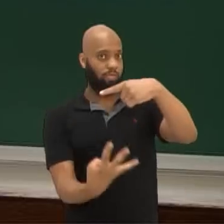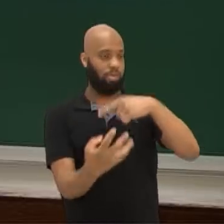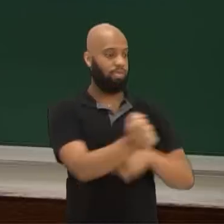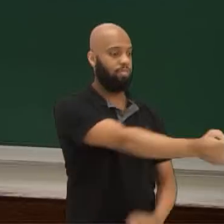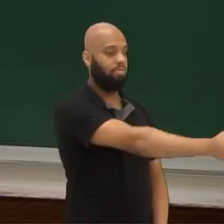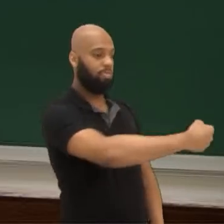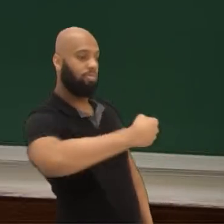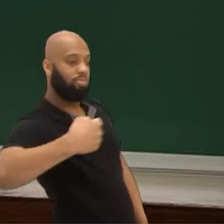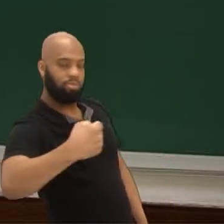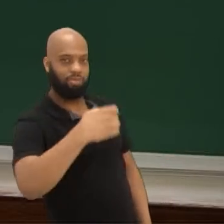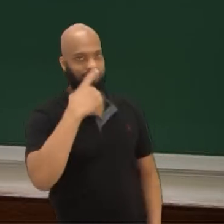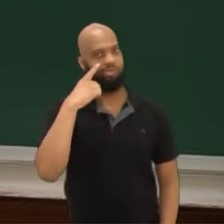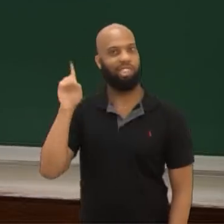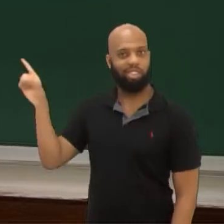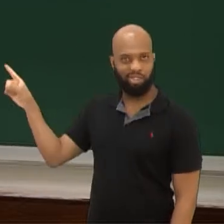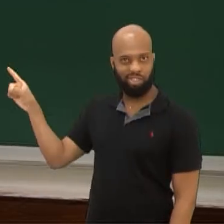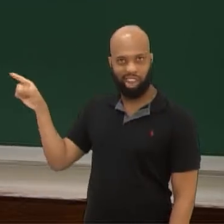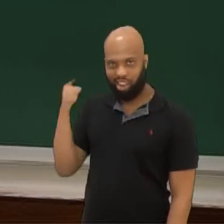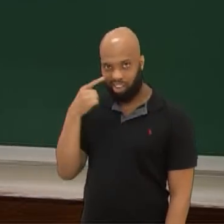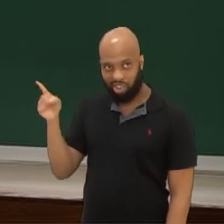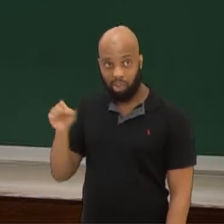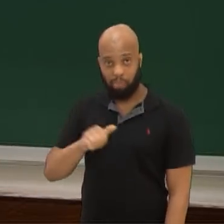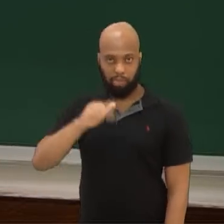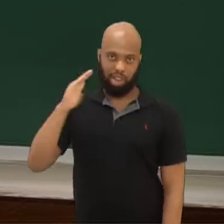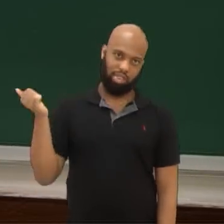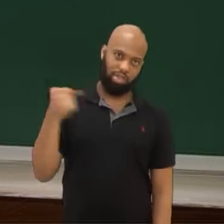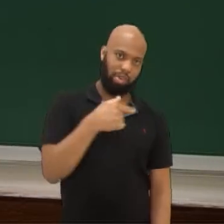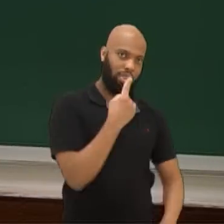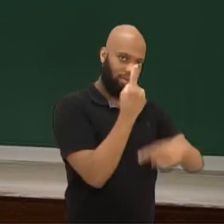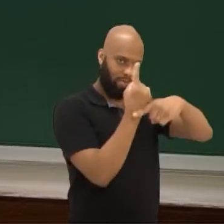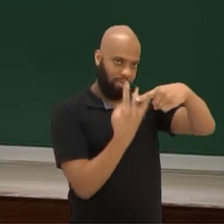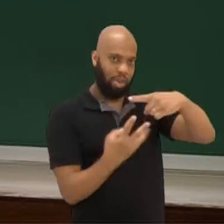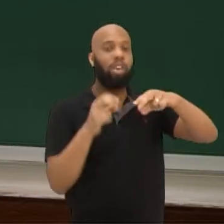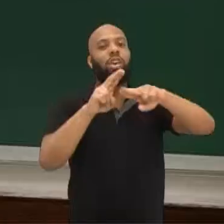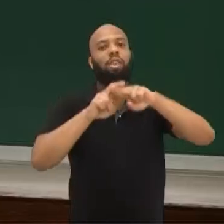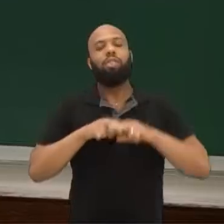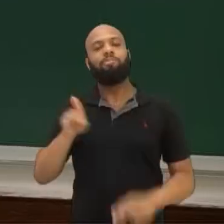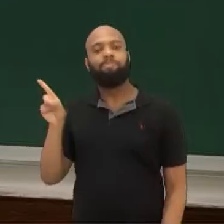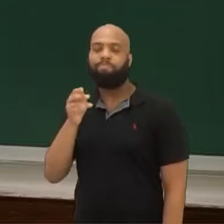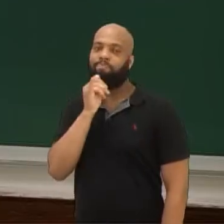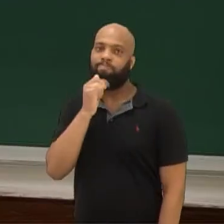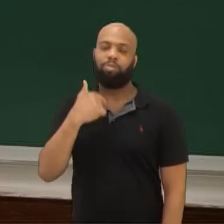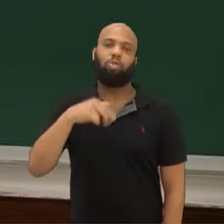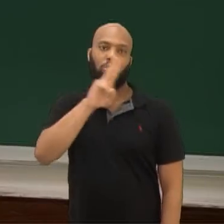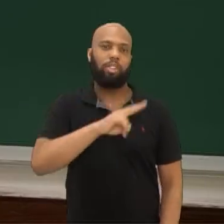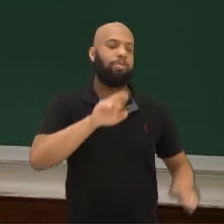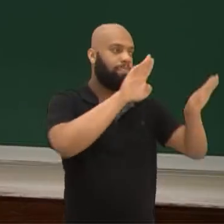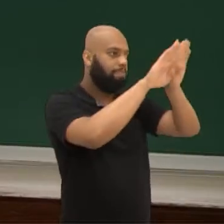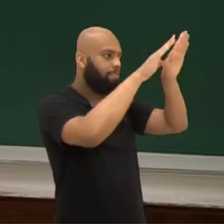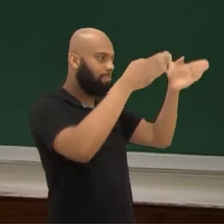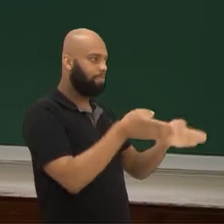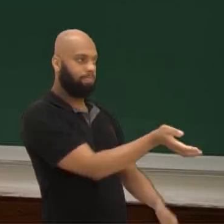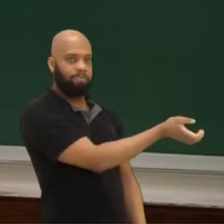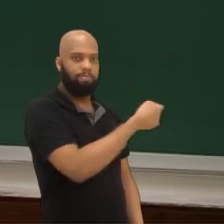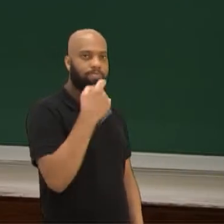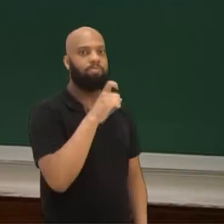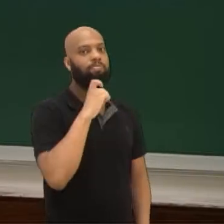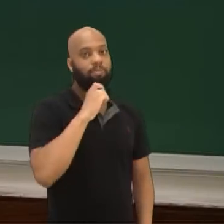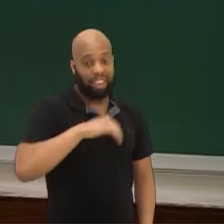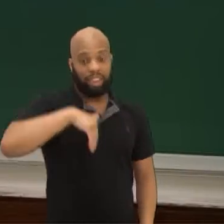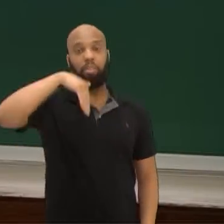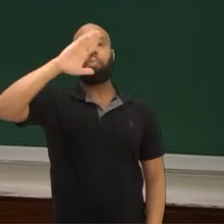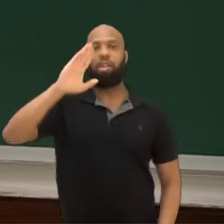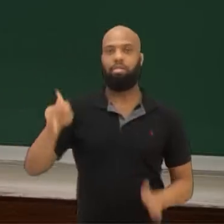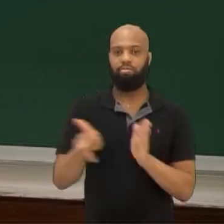volta. Percebem que no desenho da prof, ó, ela abriu mais. Então, por isso, nesse exemplo, a professora usou a geladeira como se fosse mais que 1/4